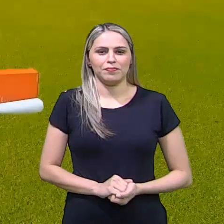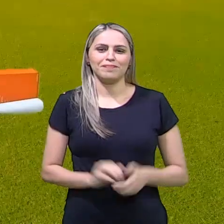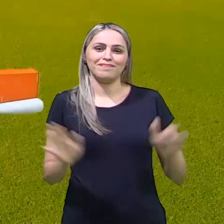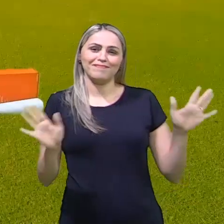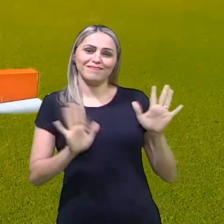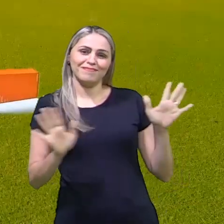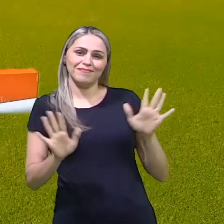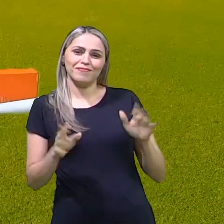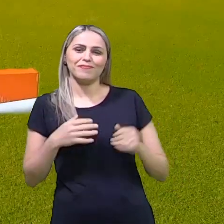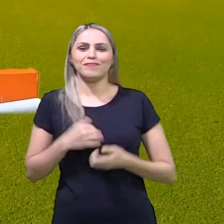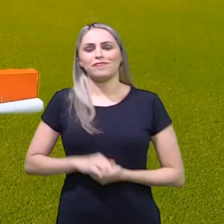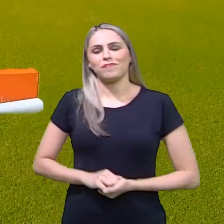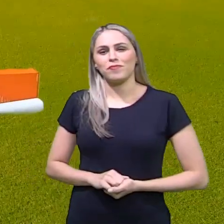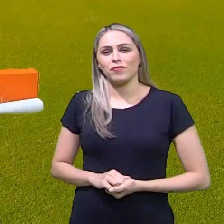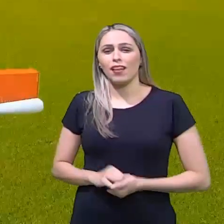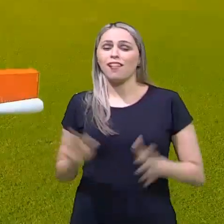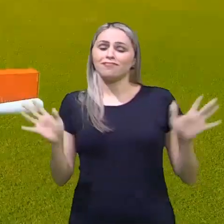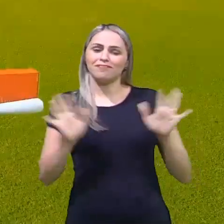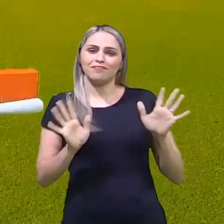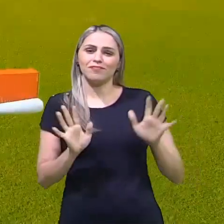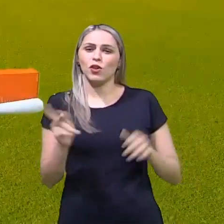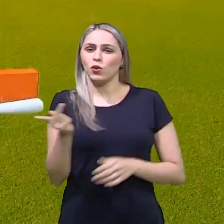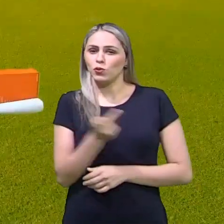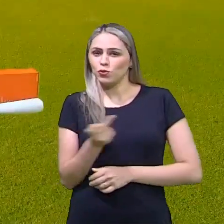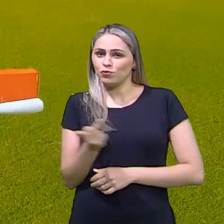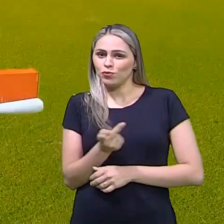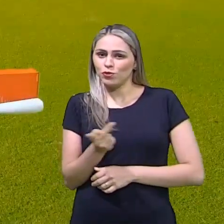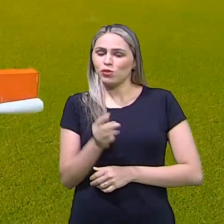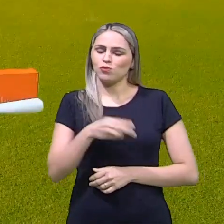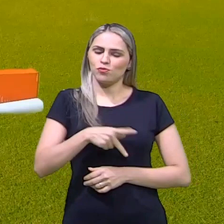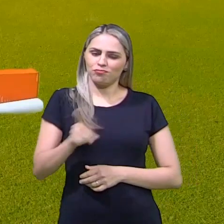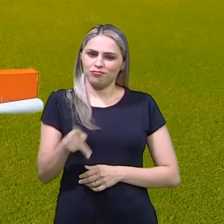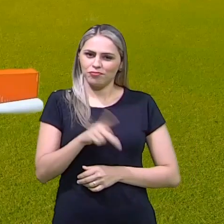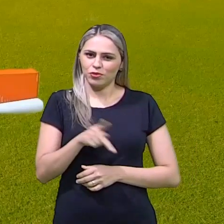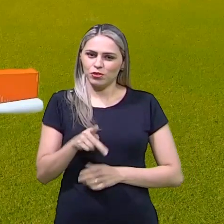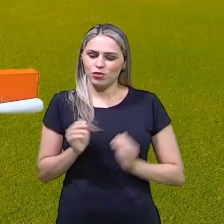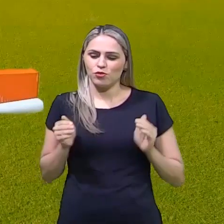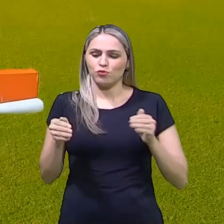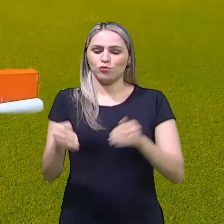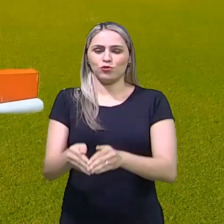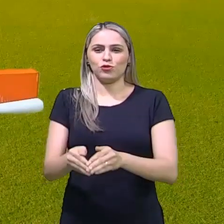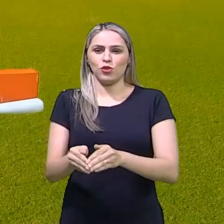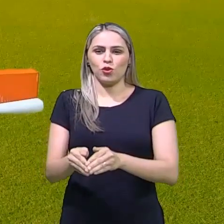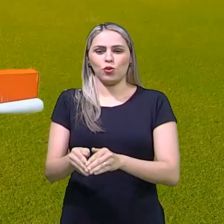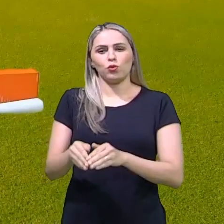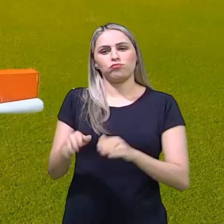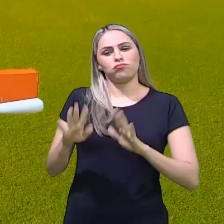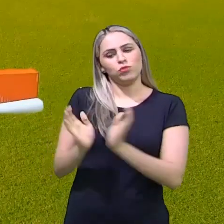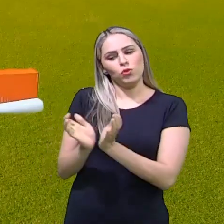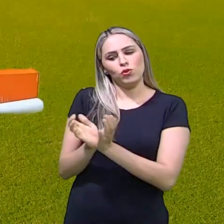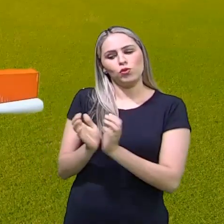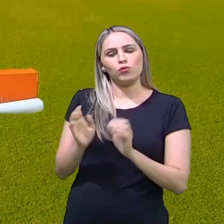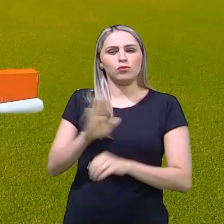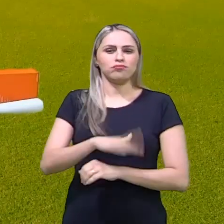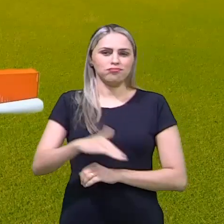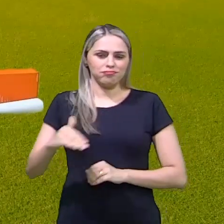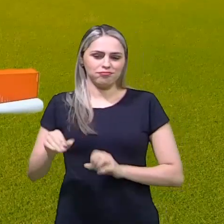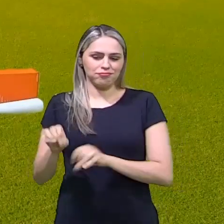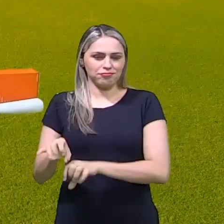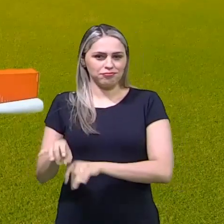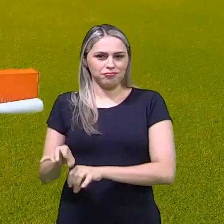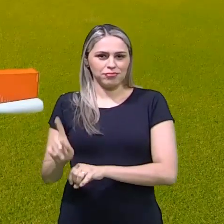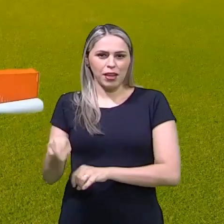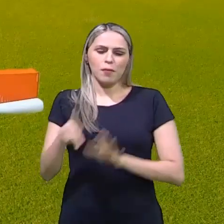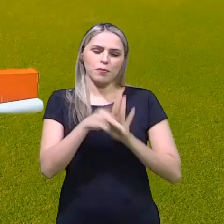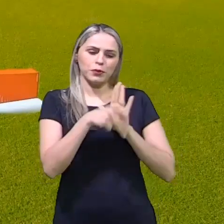Olá, eu sou o professor William. E eu sou o professor Alexandre Romano. Nós somos os professores da Divisão de Educação Infantil. Estamos aqui no Aula em Casa, um